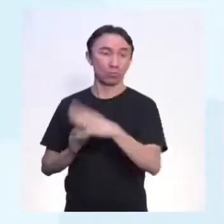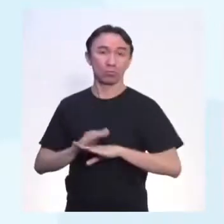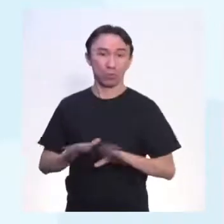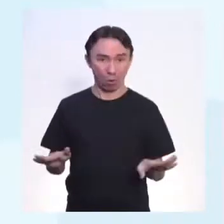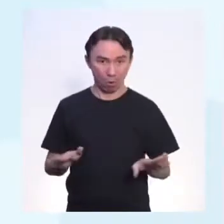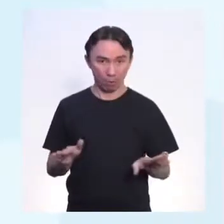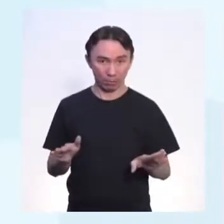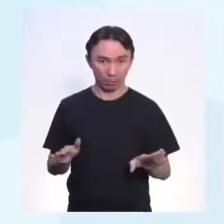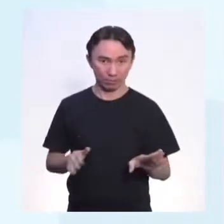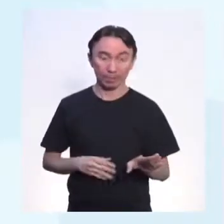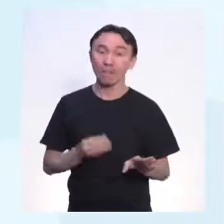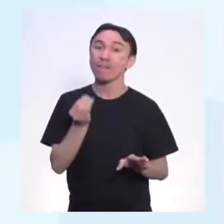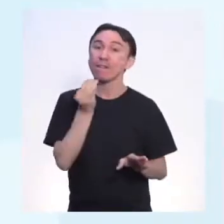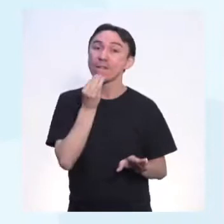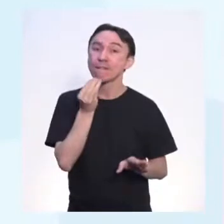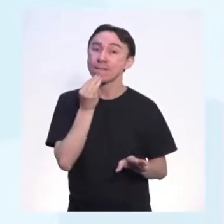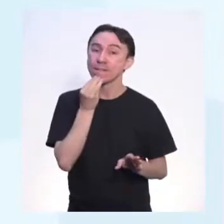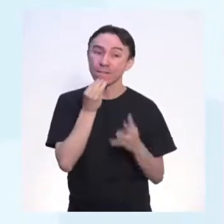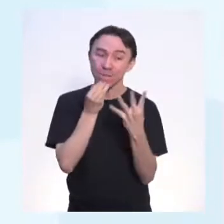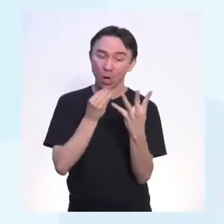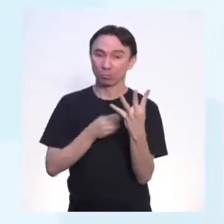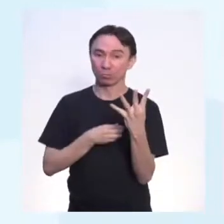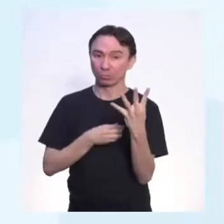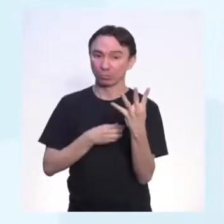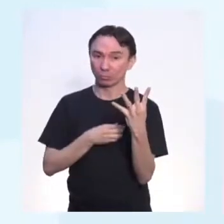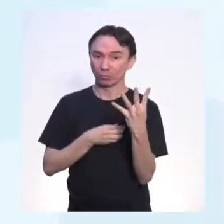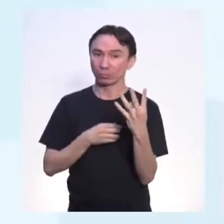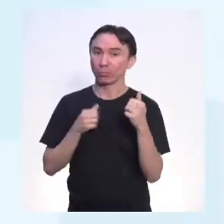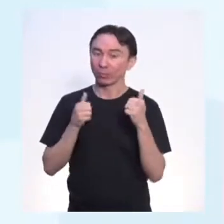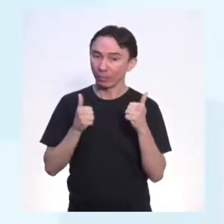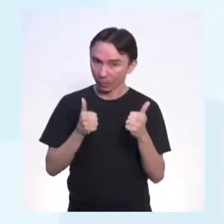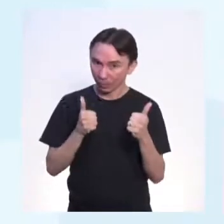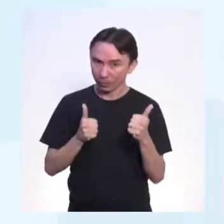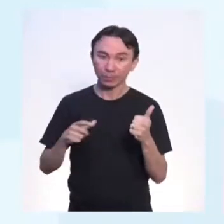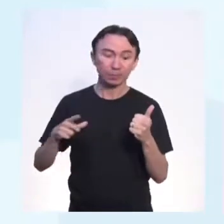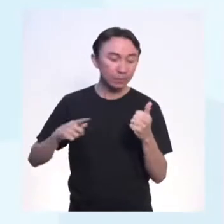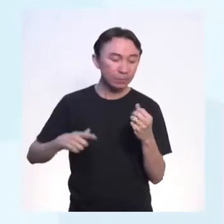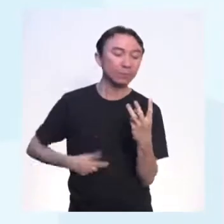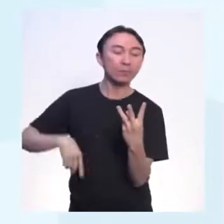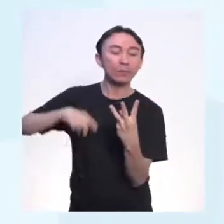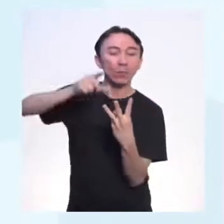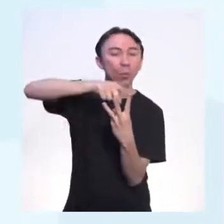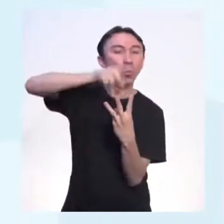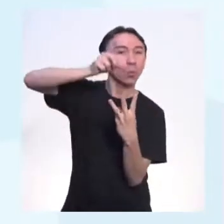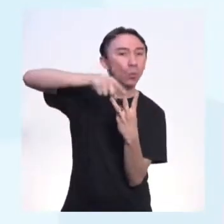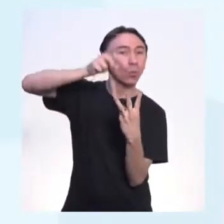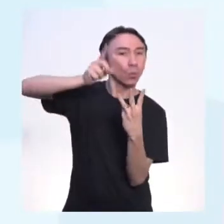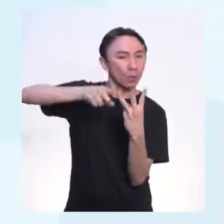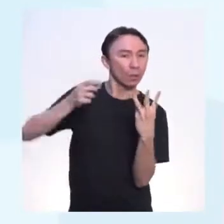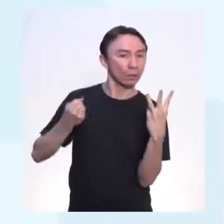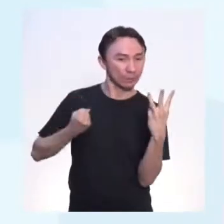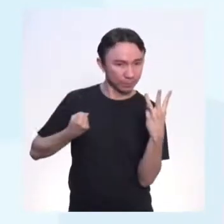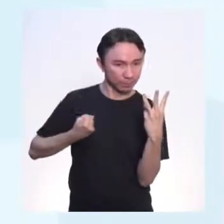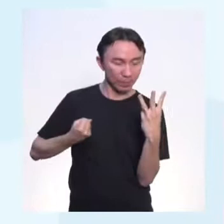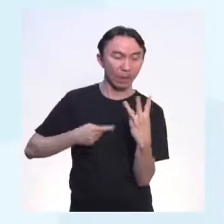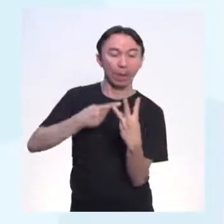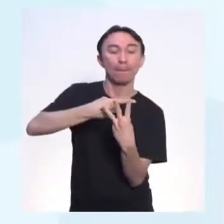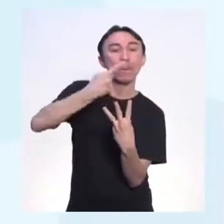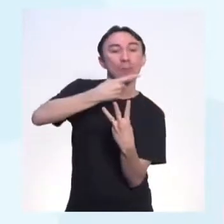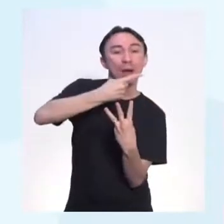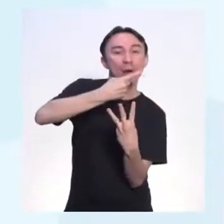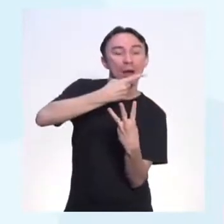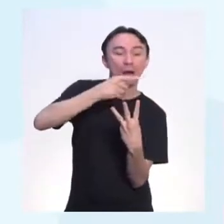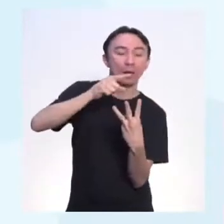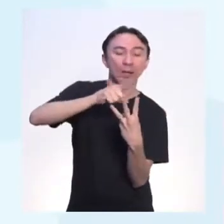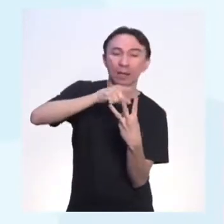Então, possibilidades. Tenho 3 algarismos. Na primeira posição, começa